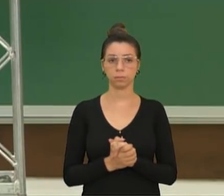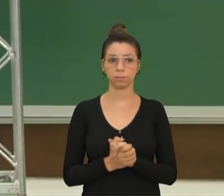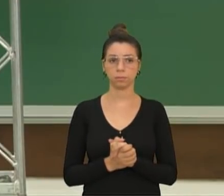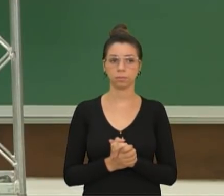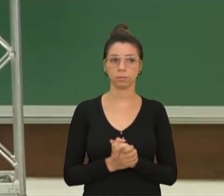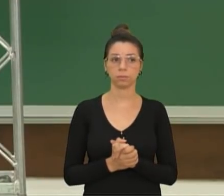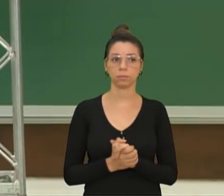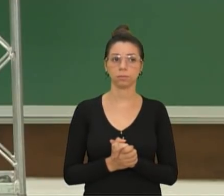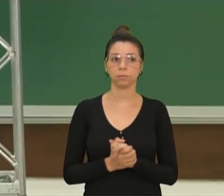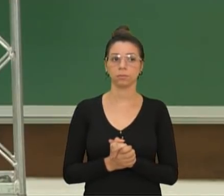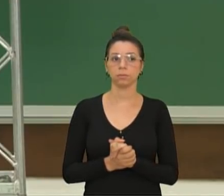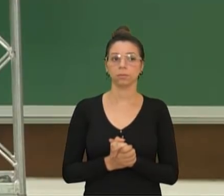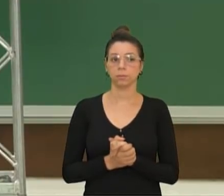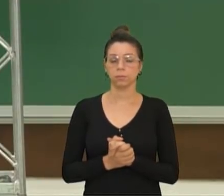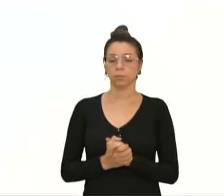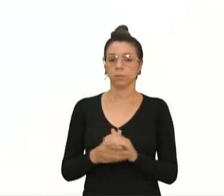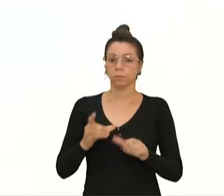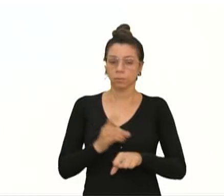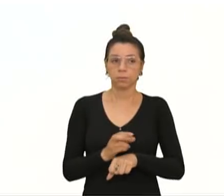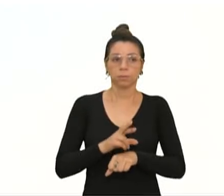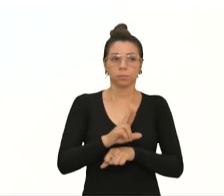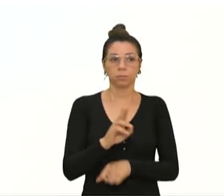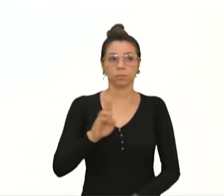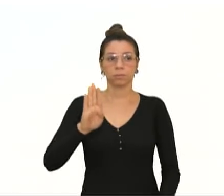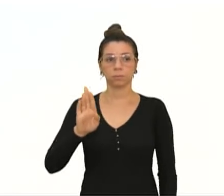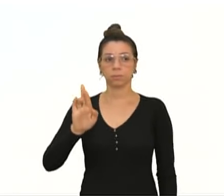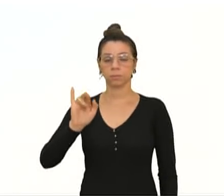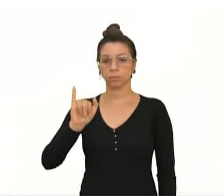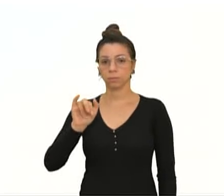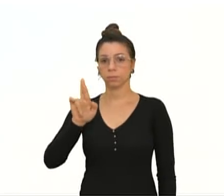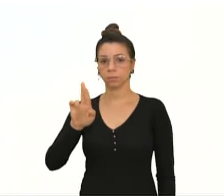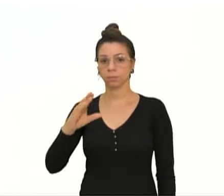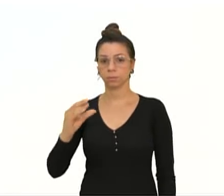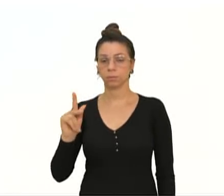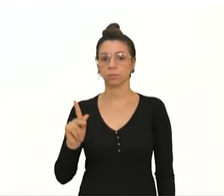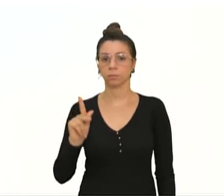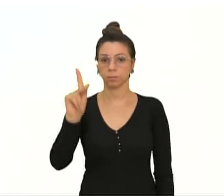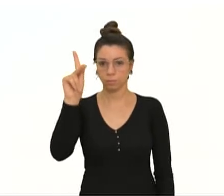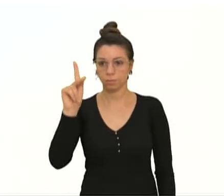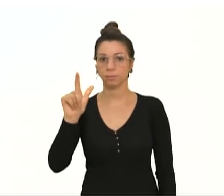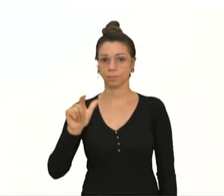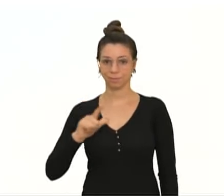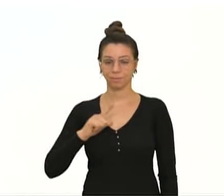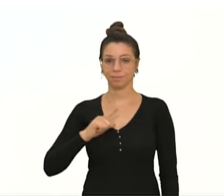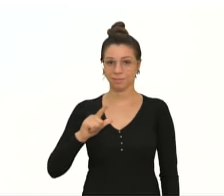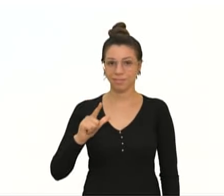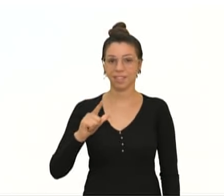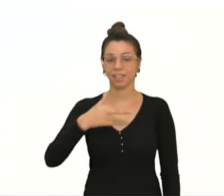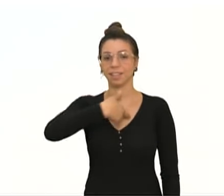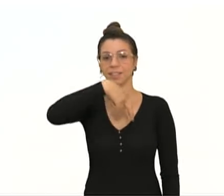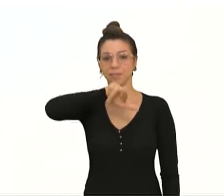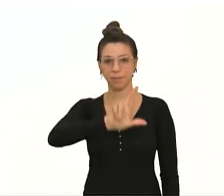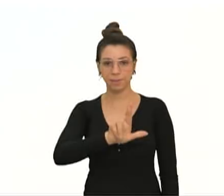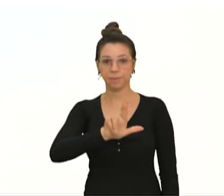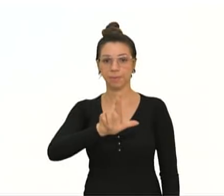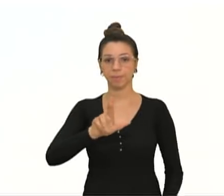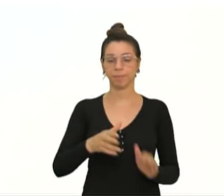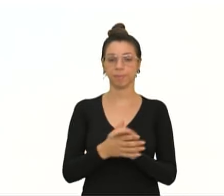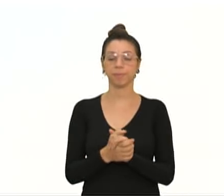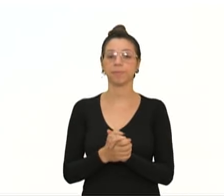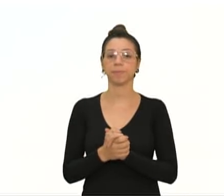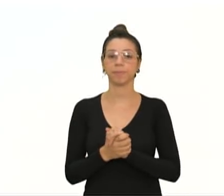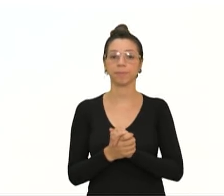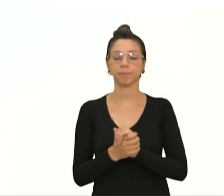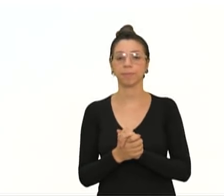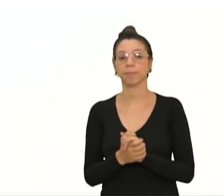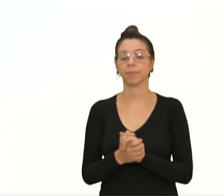O doutor Dirk lembra que também existe o aspecto religioso assentado na máxima Zulu, uma das